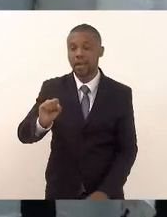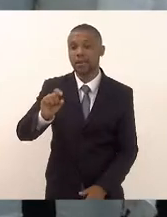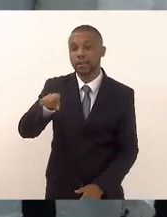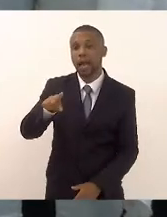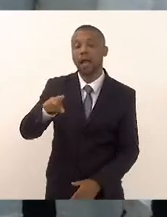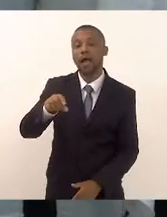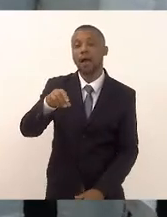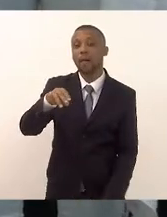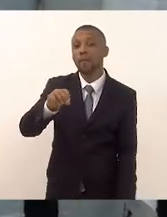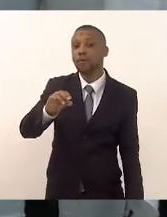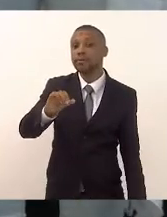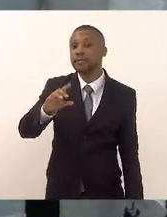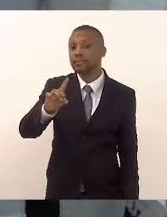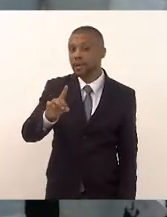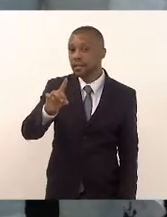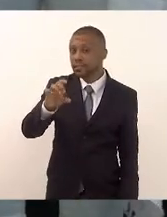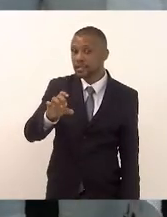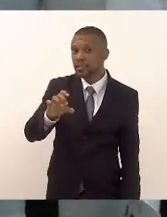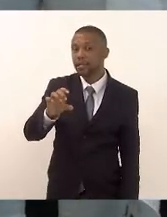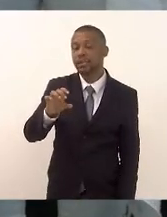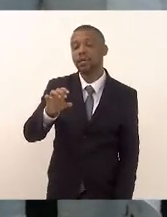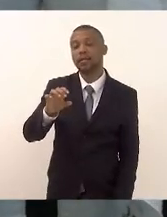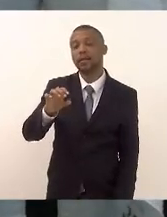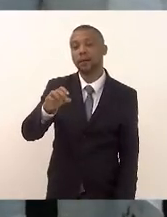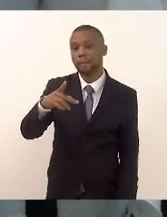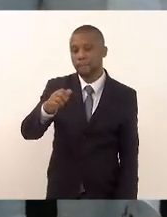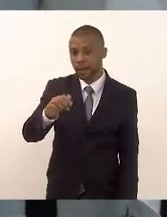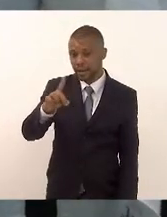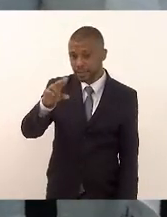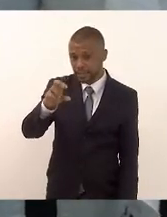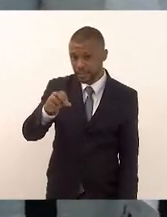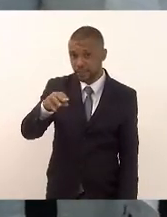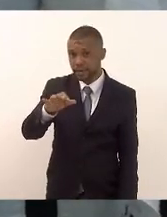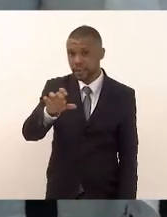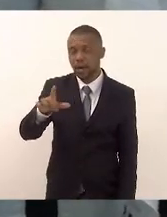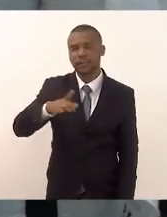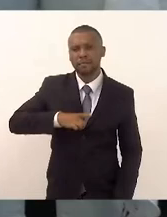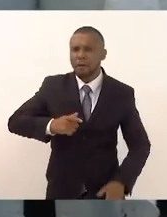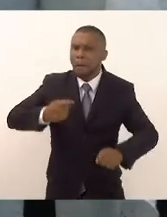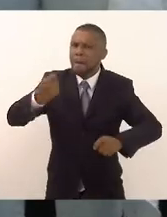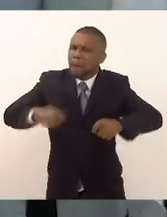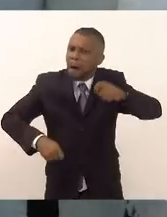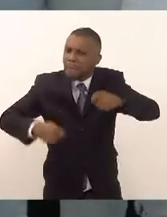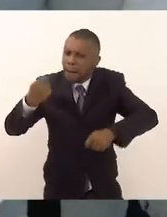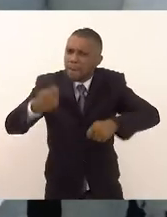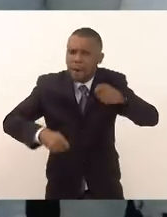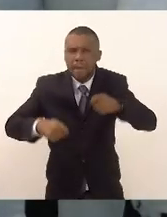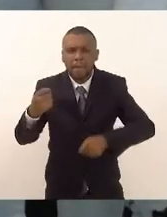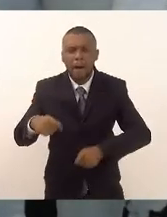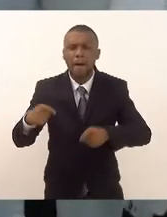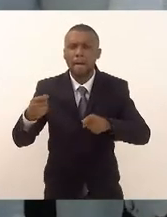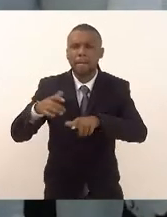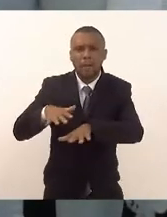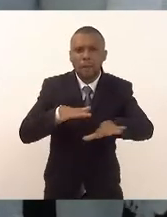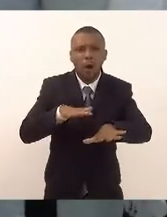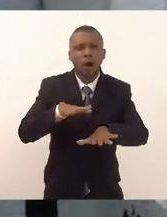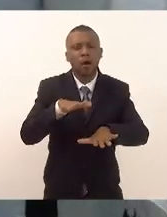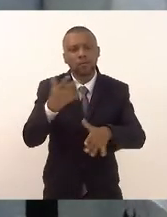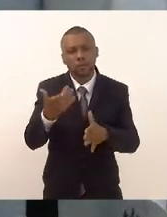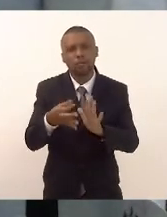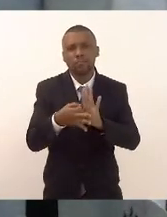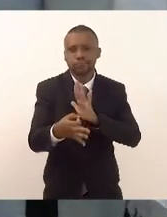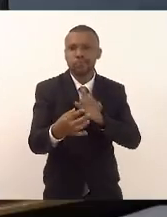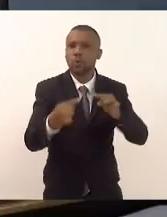de Padre Miguel, que já teve uma grande bateria, né? Parecer pela